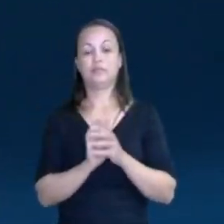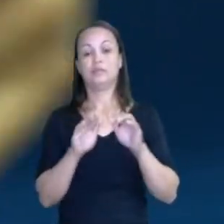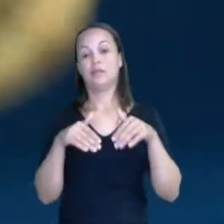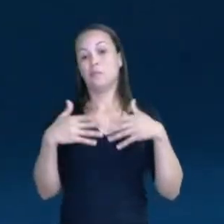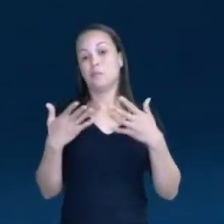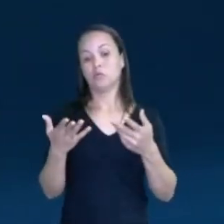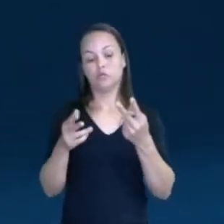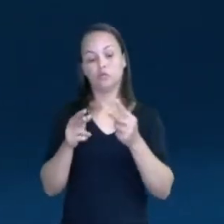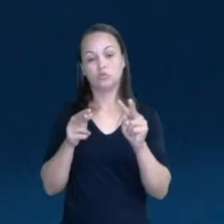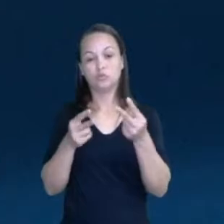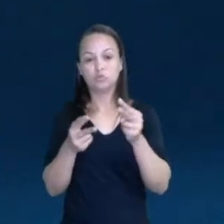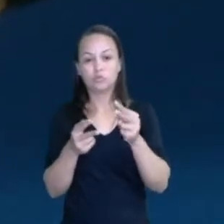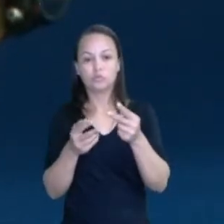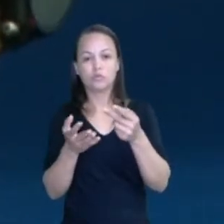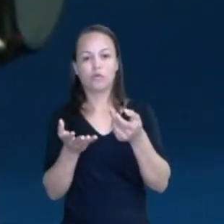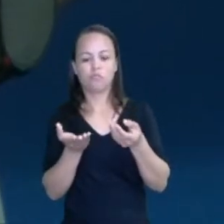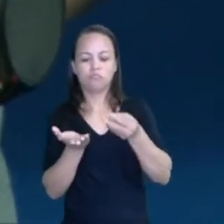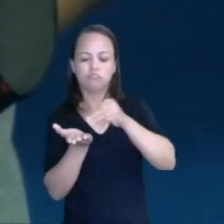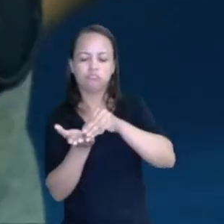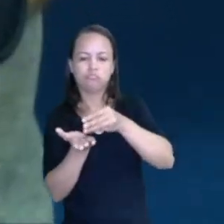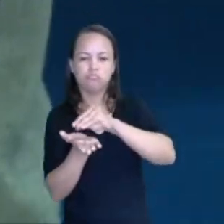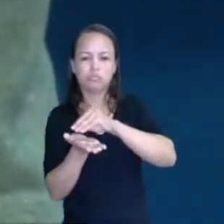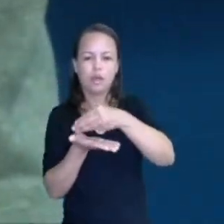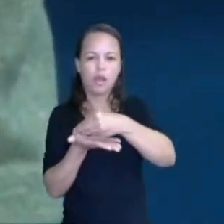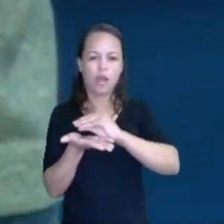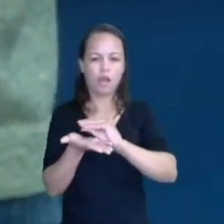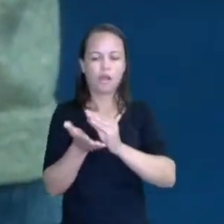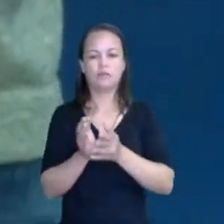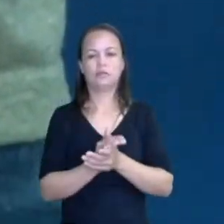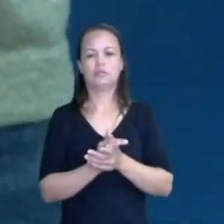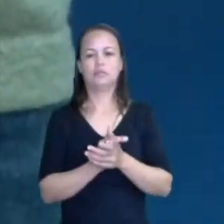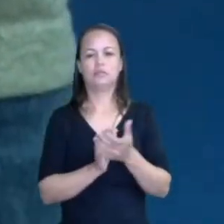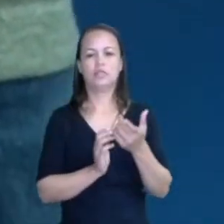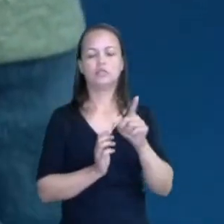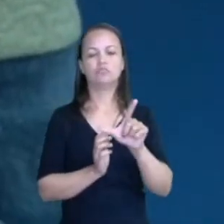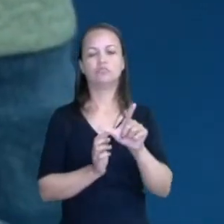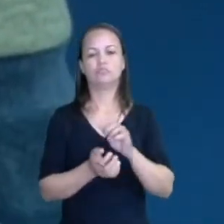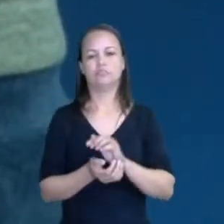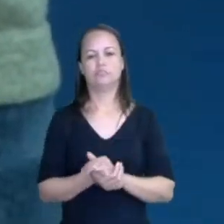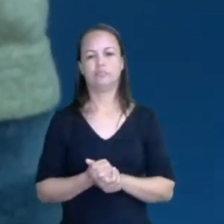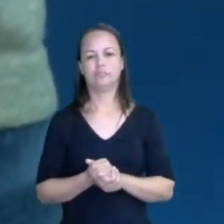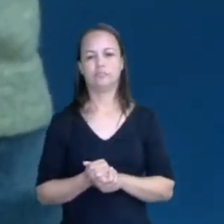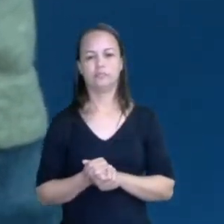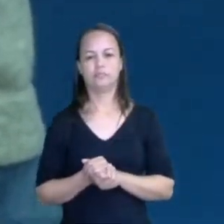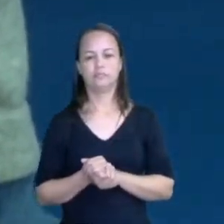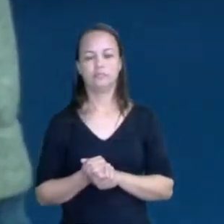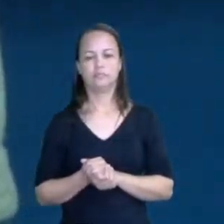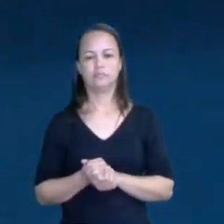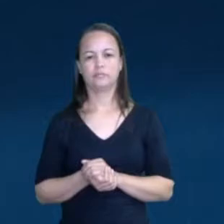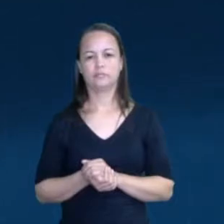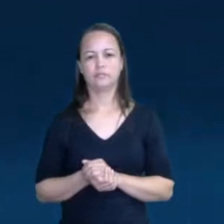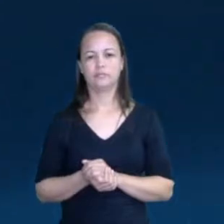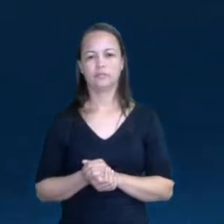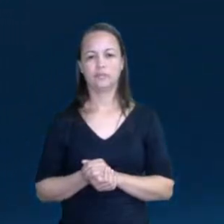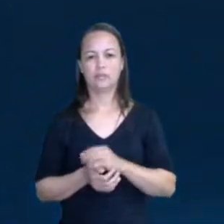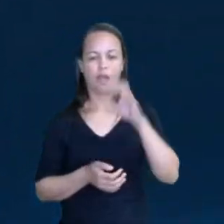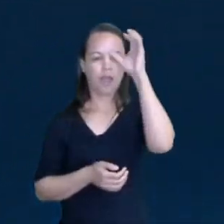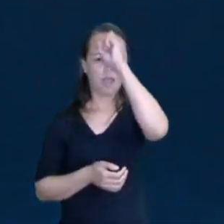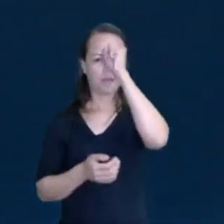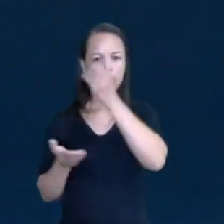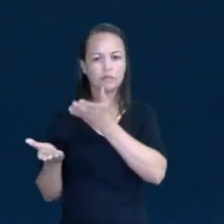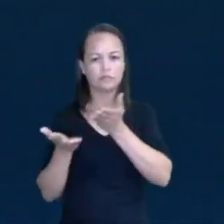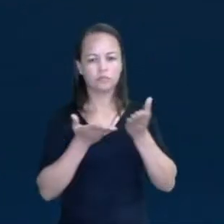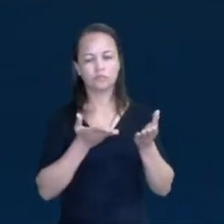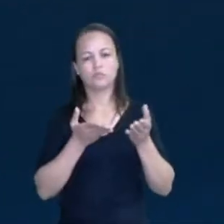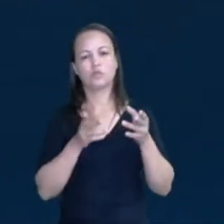eu dobrei duas vezes aqui, ó, eu vou dobrar mais uma vez aqui no meio, tá certo? Fazer